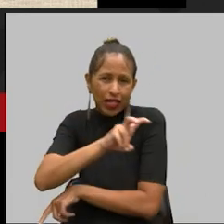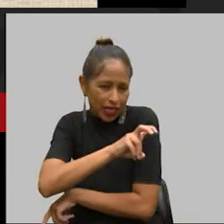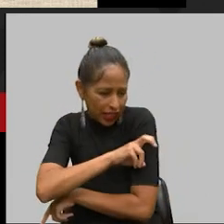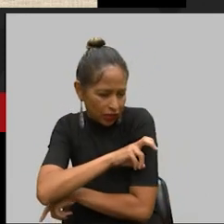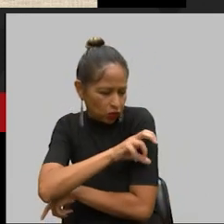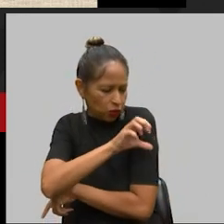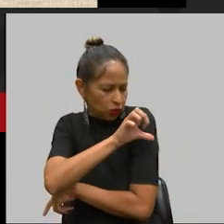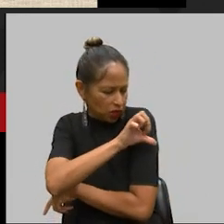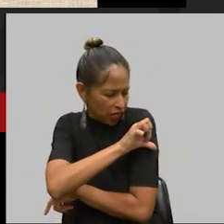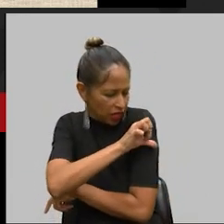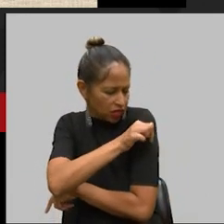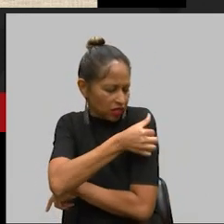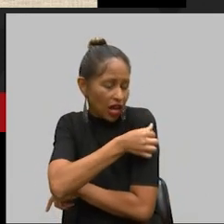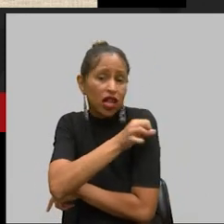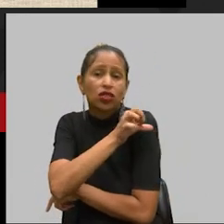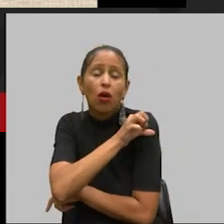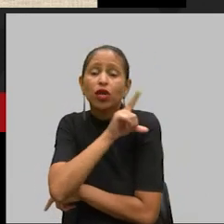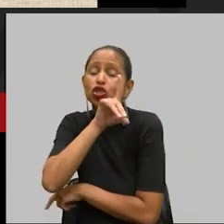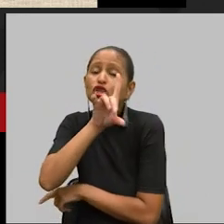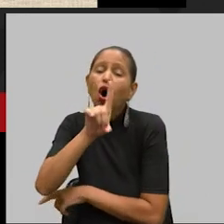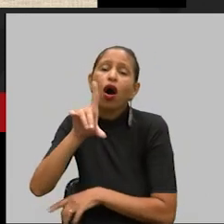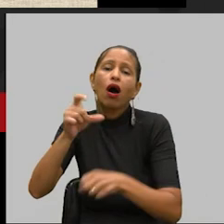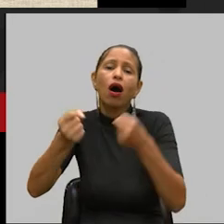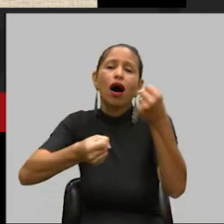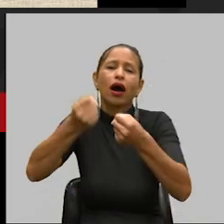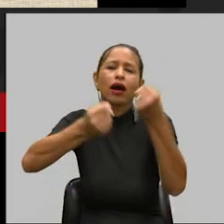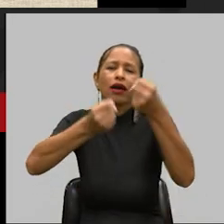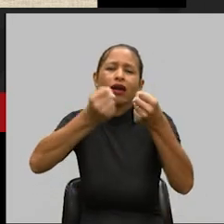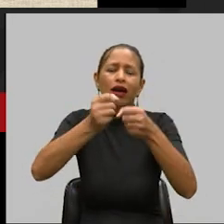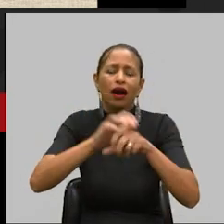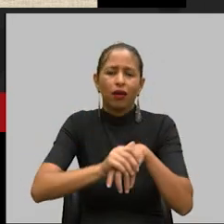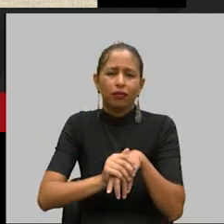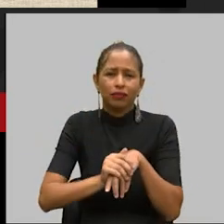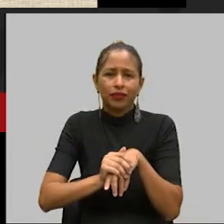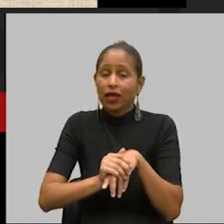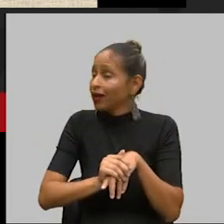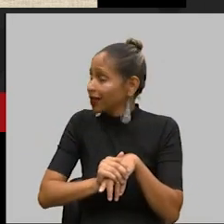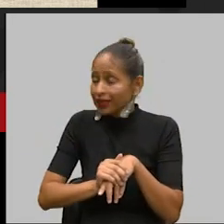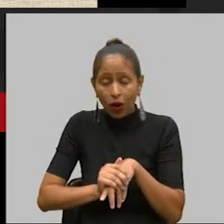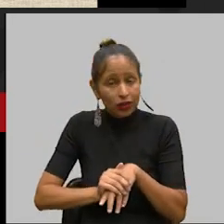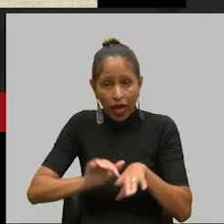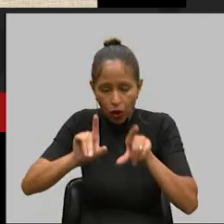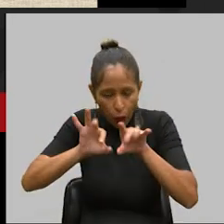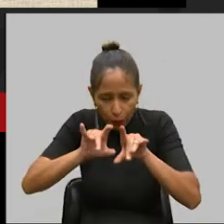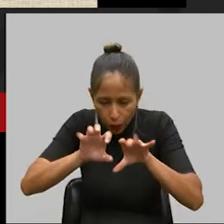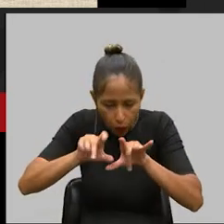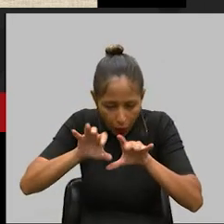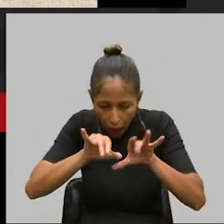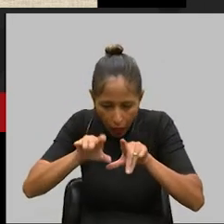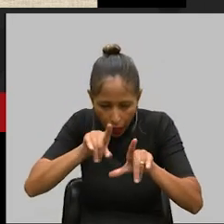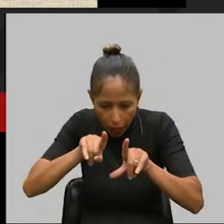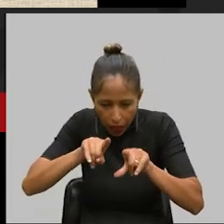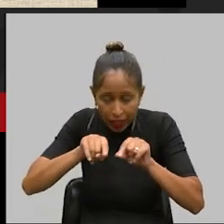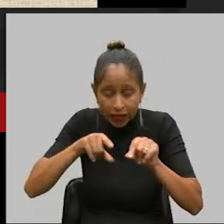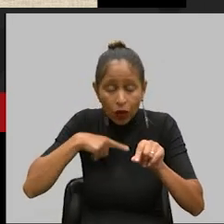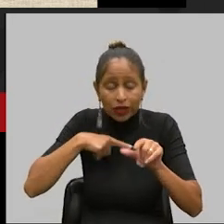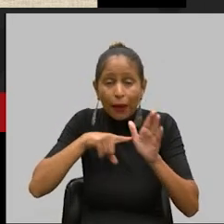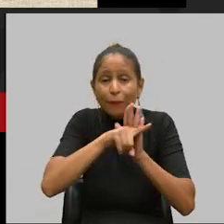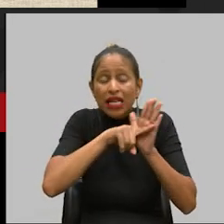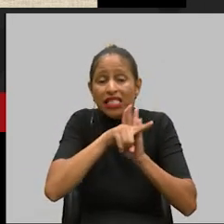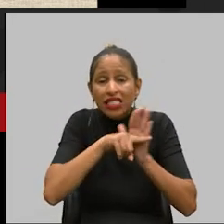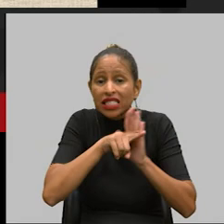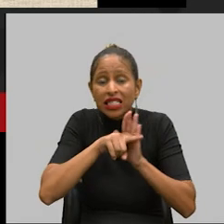o acesso agora é só o transporte escolar elas não são computadas lá na na no Censo